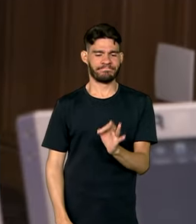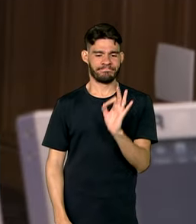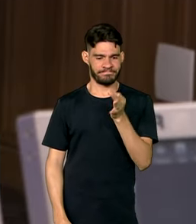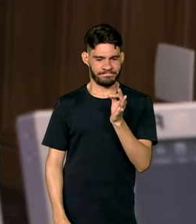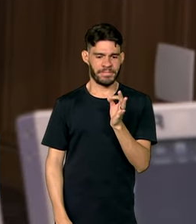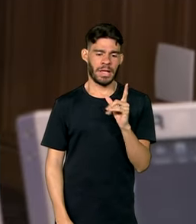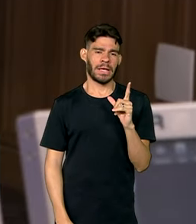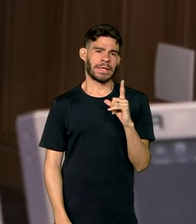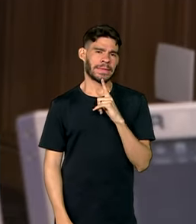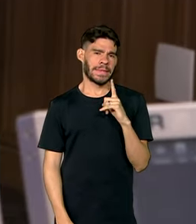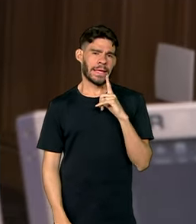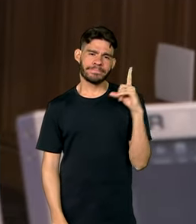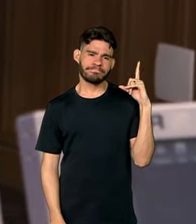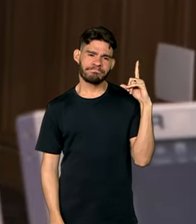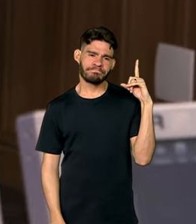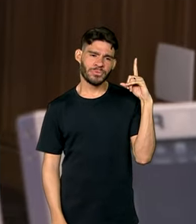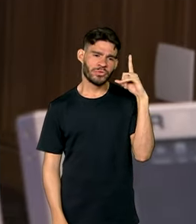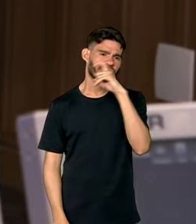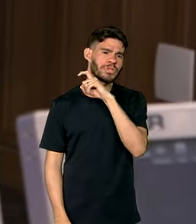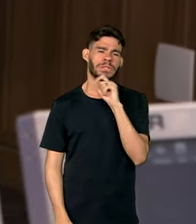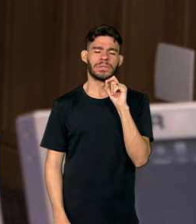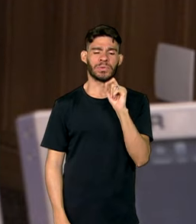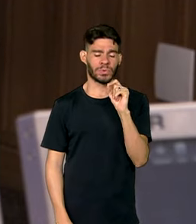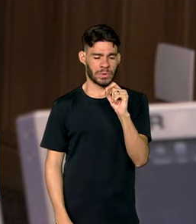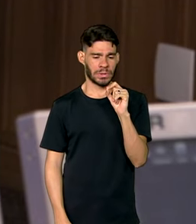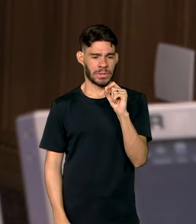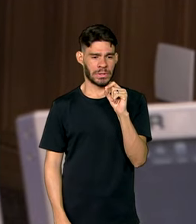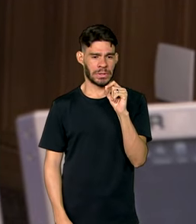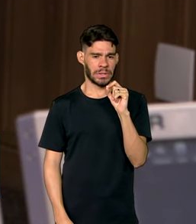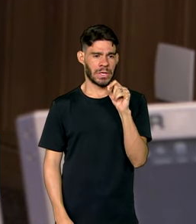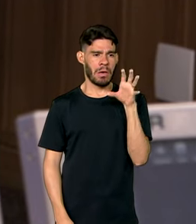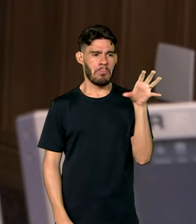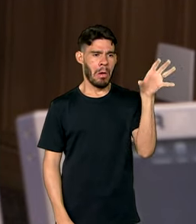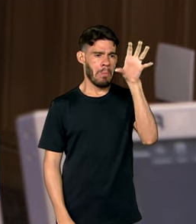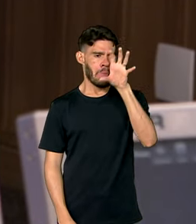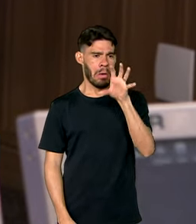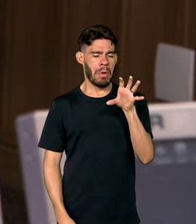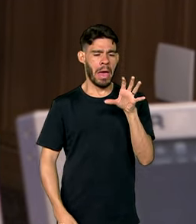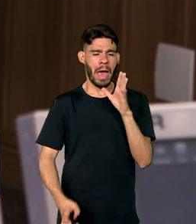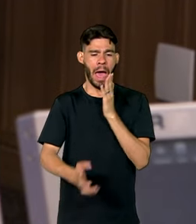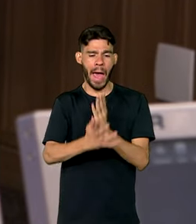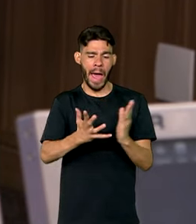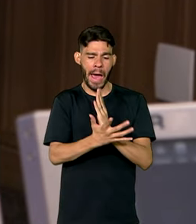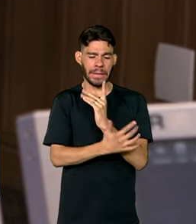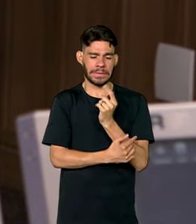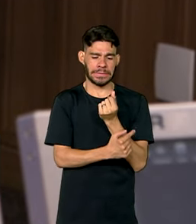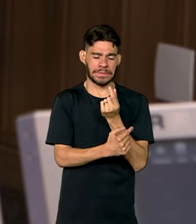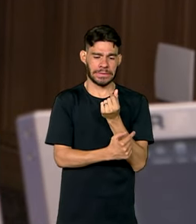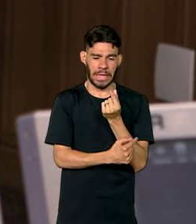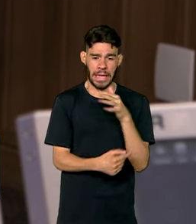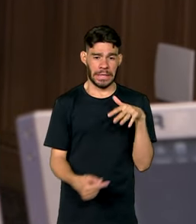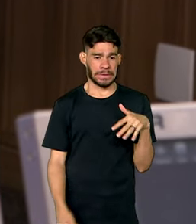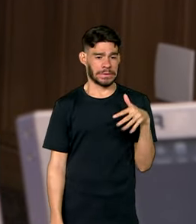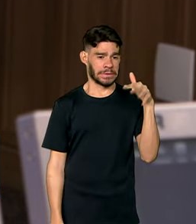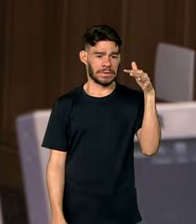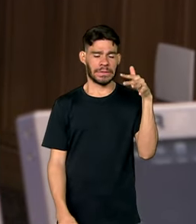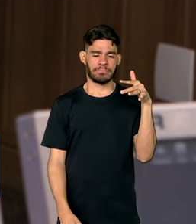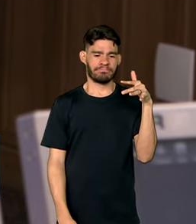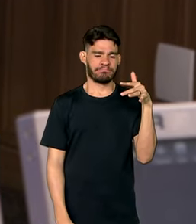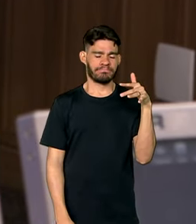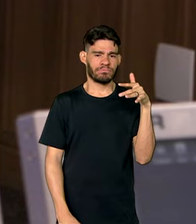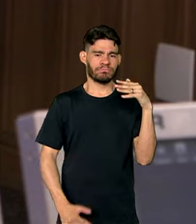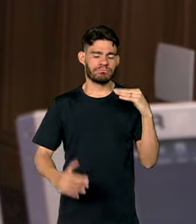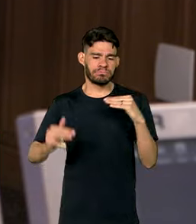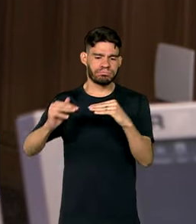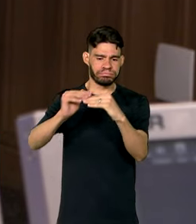gente tem uma dificuldade que em algumas regiões é a internet é cara né então ainda não é um serviço tão